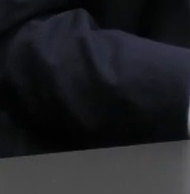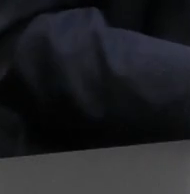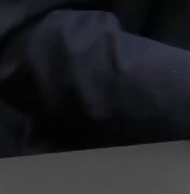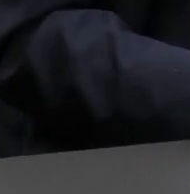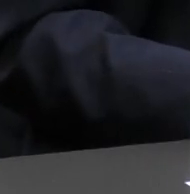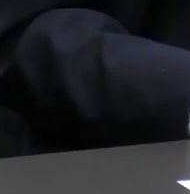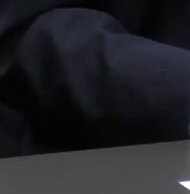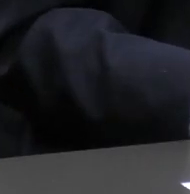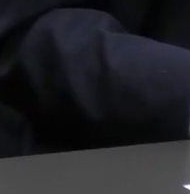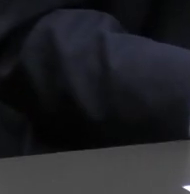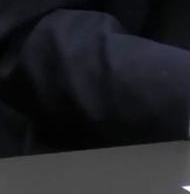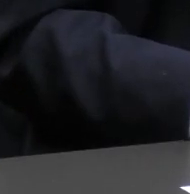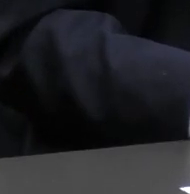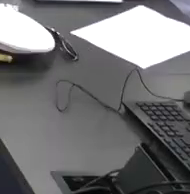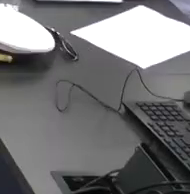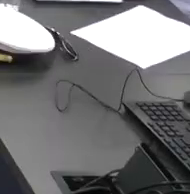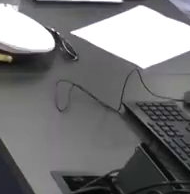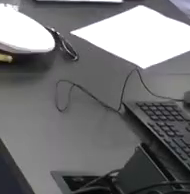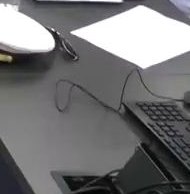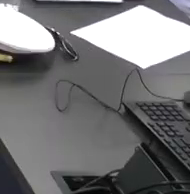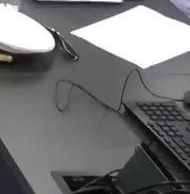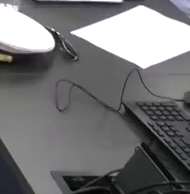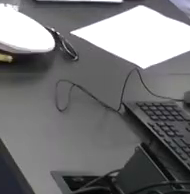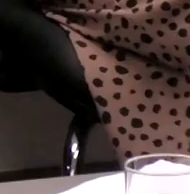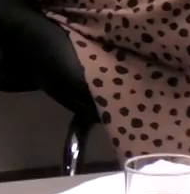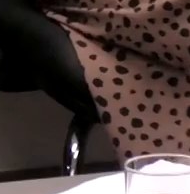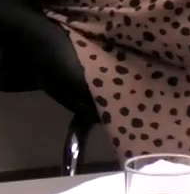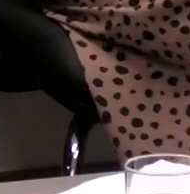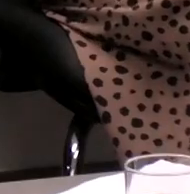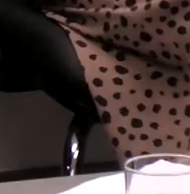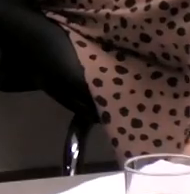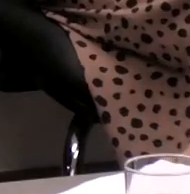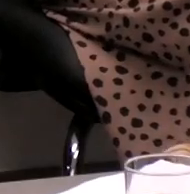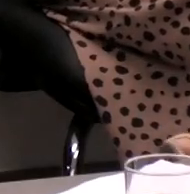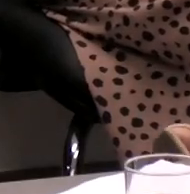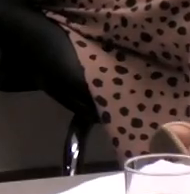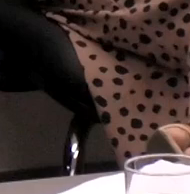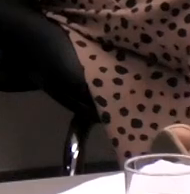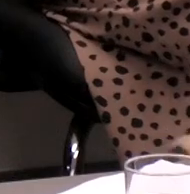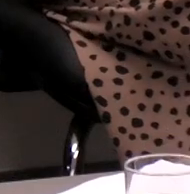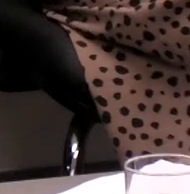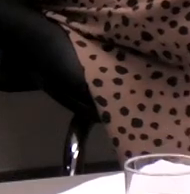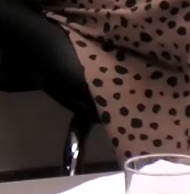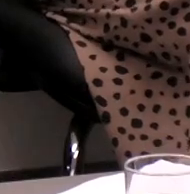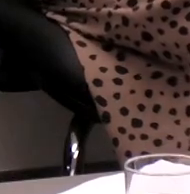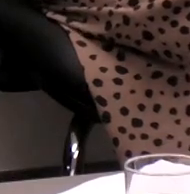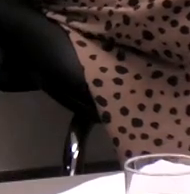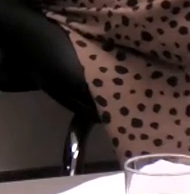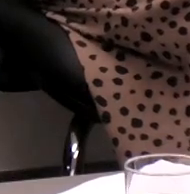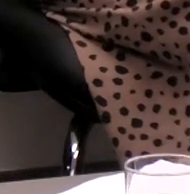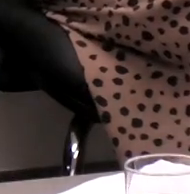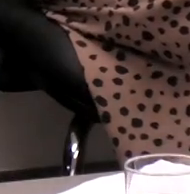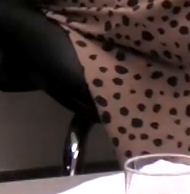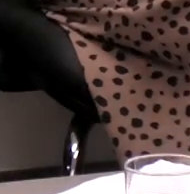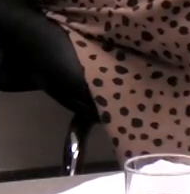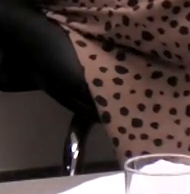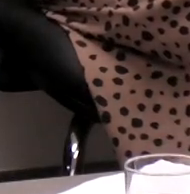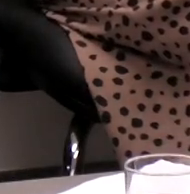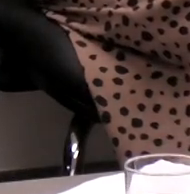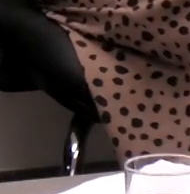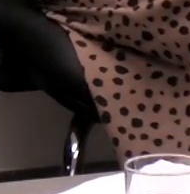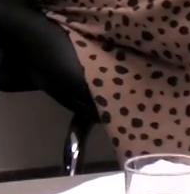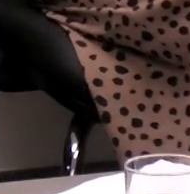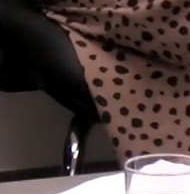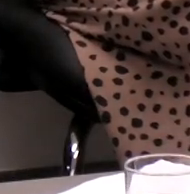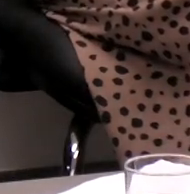das decisões do Tribunal Marítimo? Então, senhor deputado, posso levar essa importante questão ao juiz-presidente do Tribunal Marítimo para trazer uma